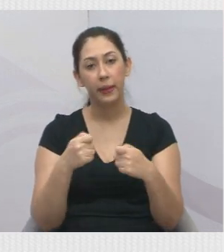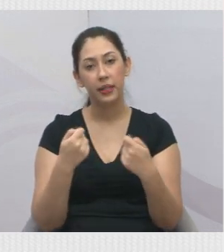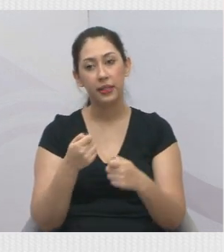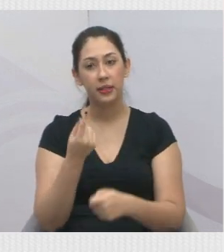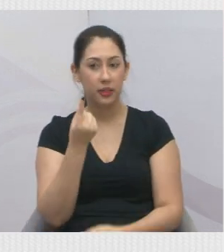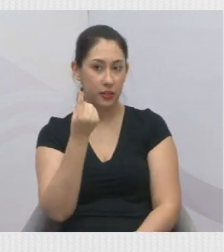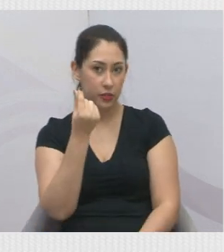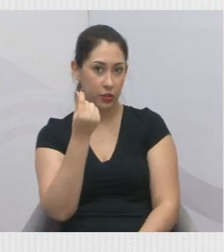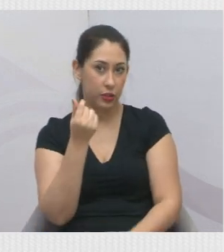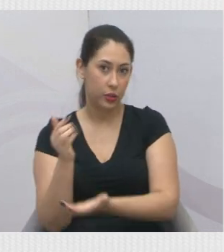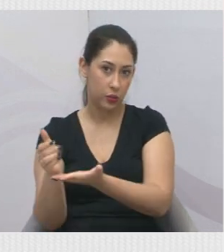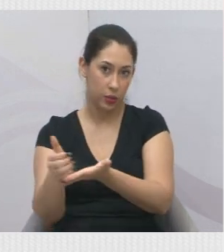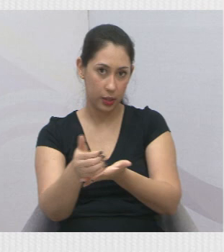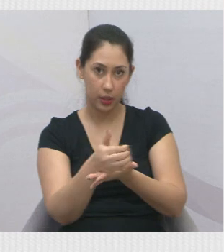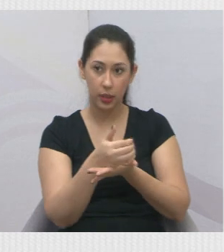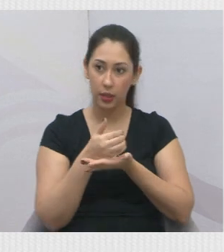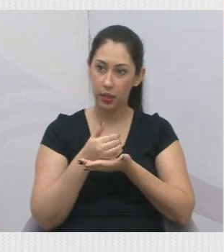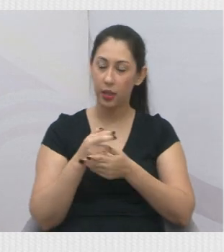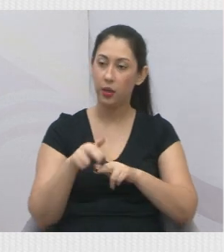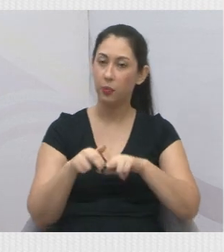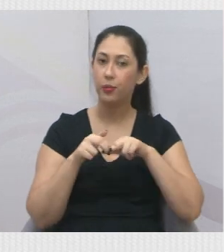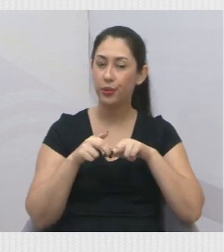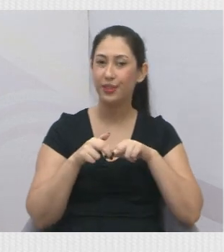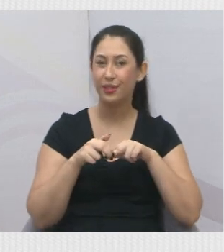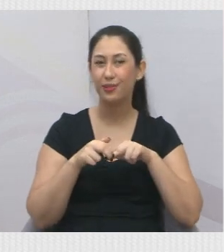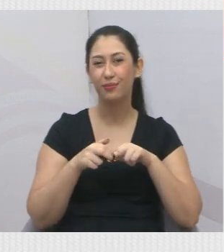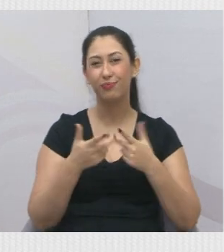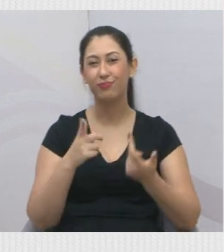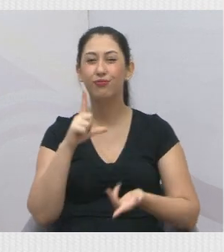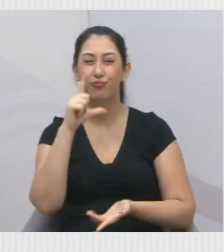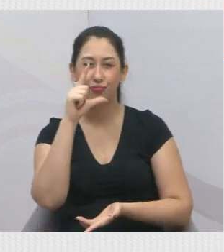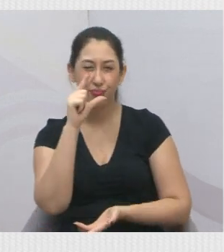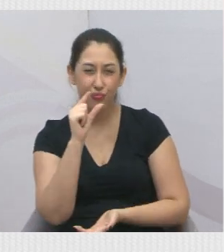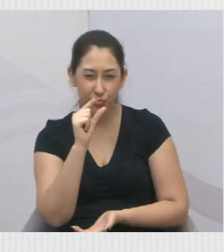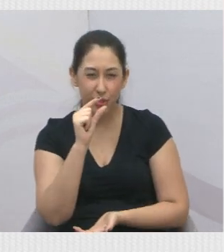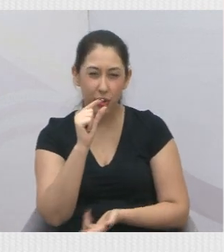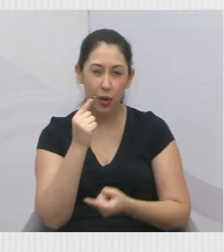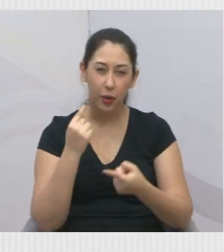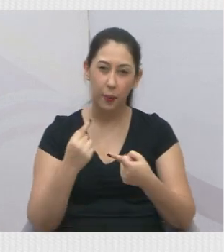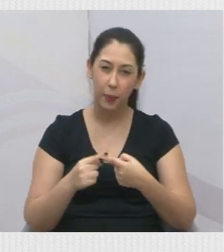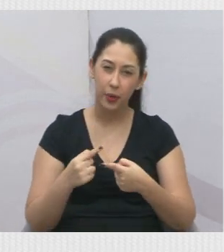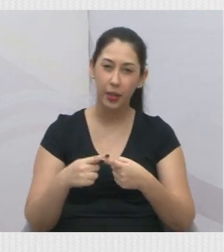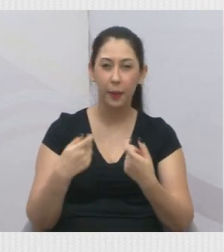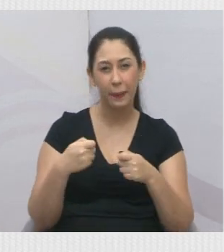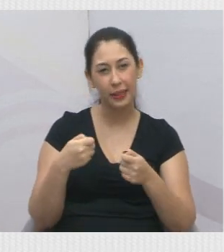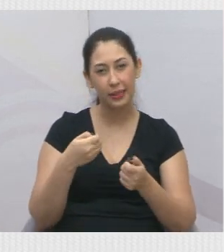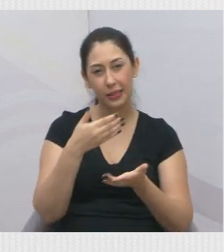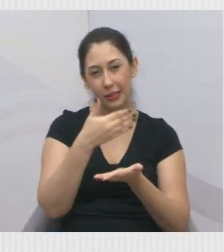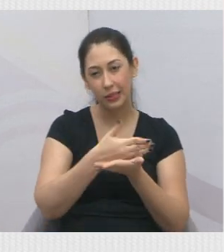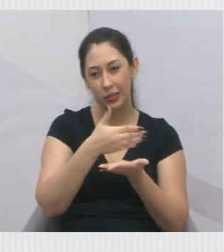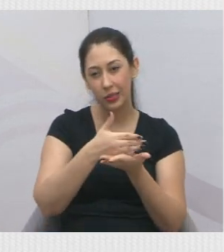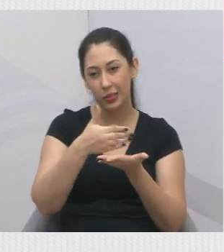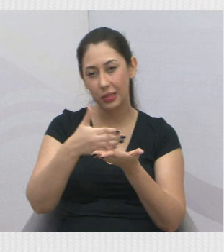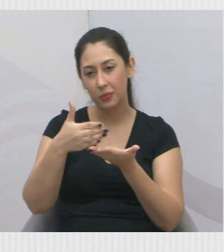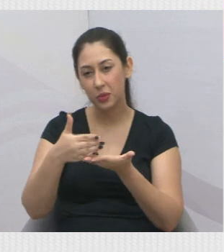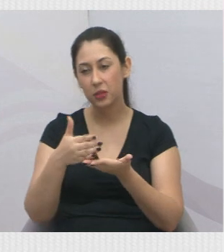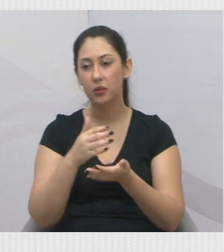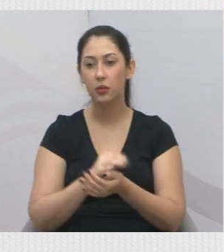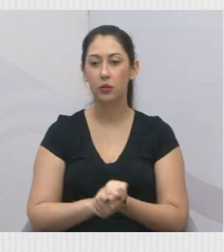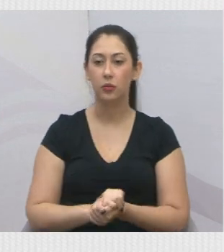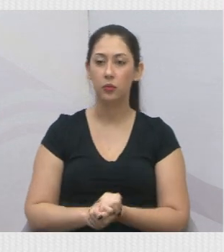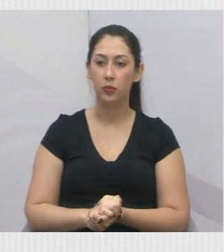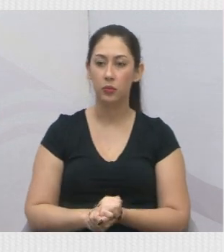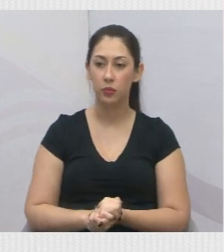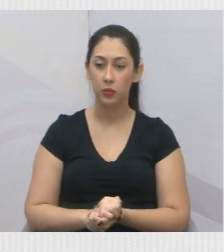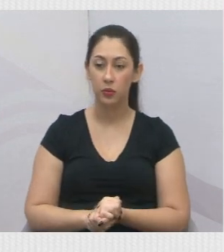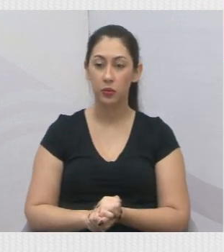que o município arrecadou. Então, também está menor, que acompanha a distribuição da receita de capital.